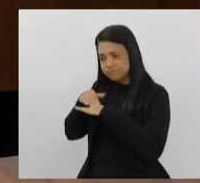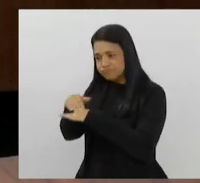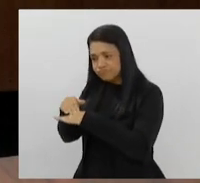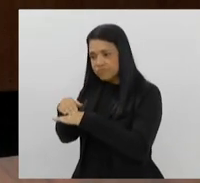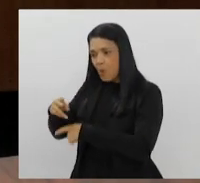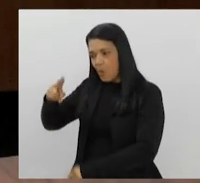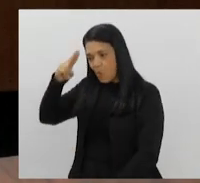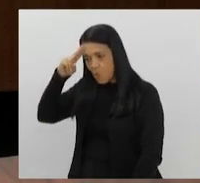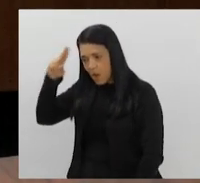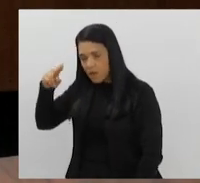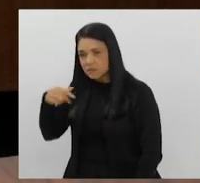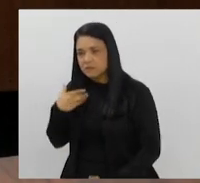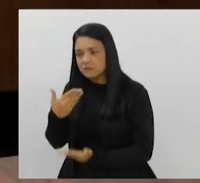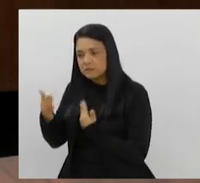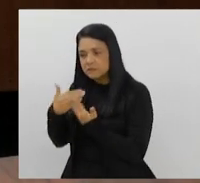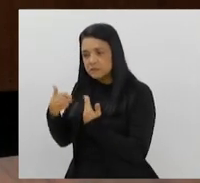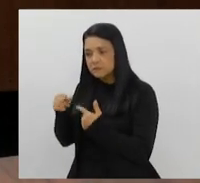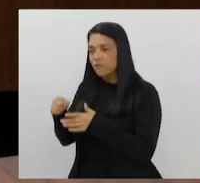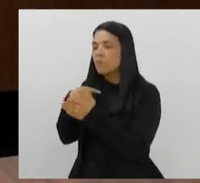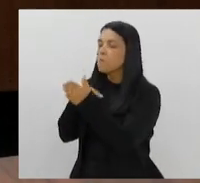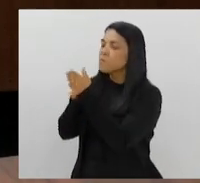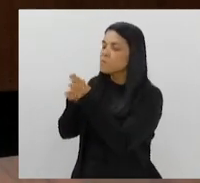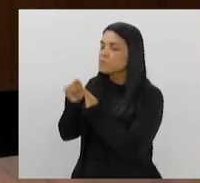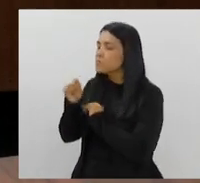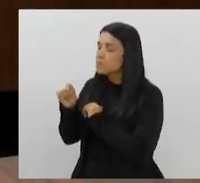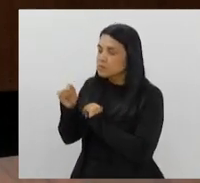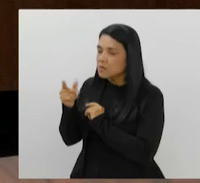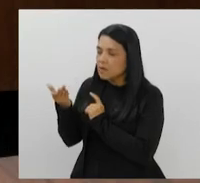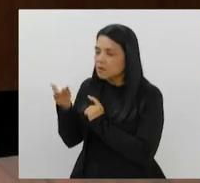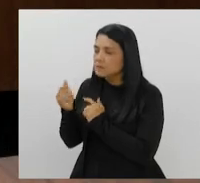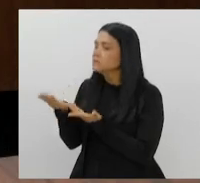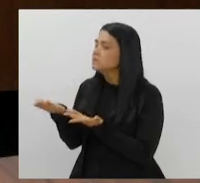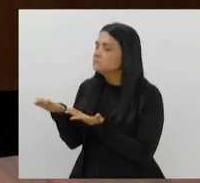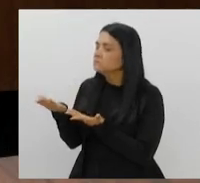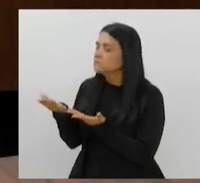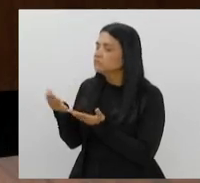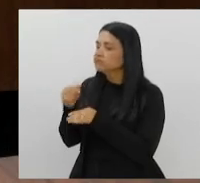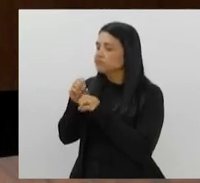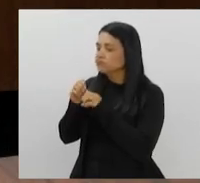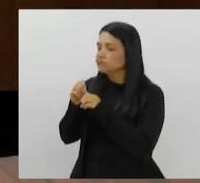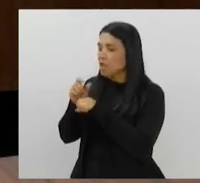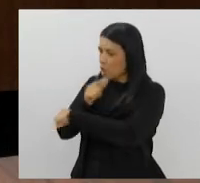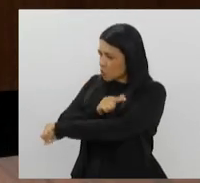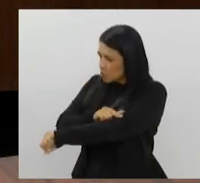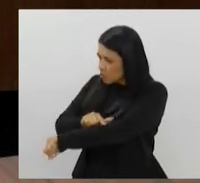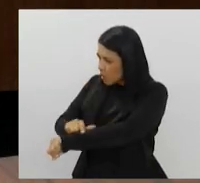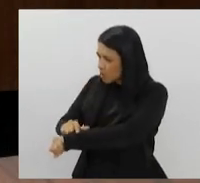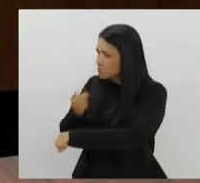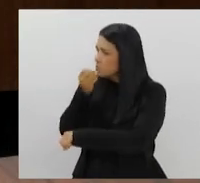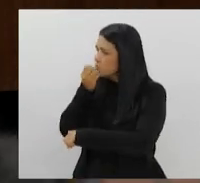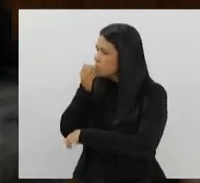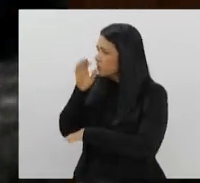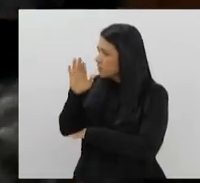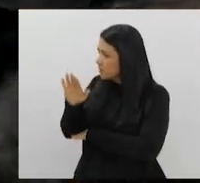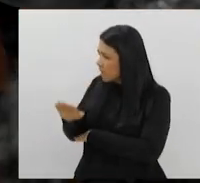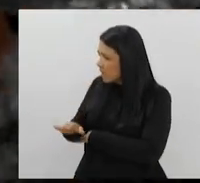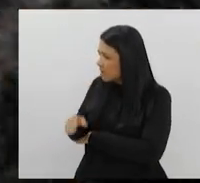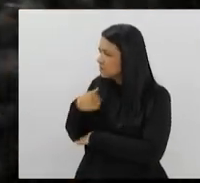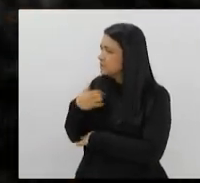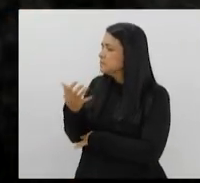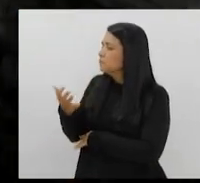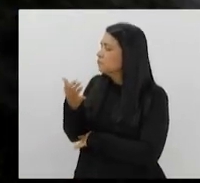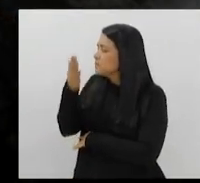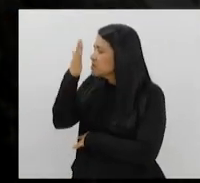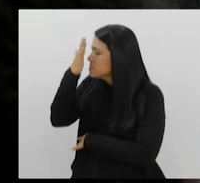desses guardas. Fui lá questionar, perguntar, cheguei numa maior educação, presidente. Boa tarde, né, eu queria